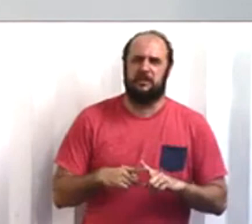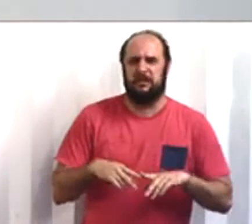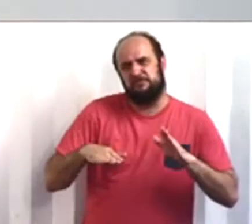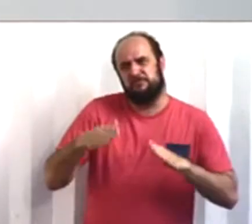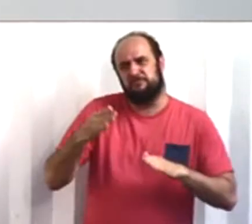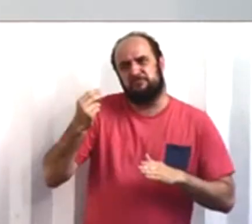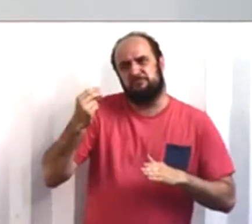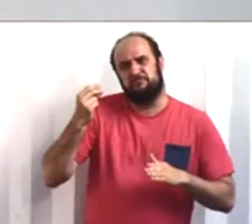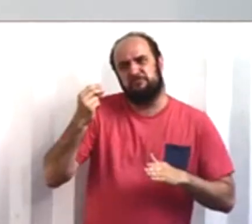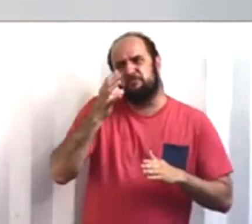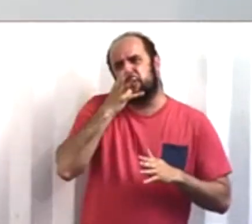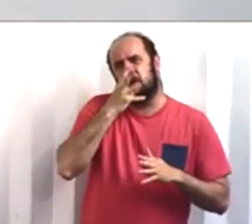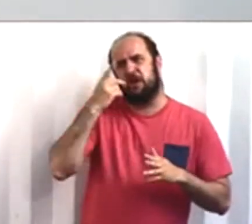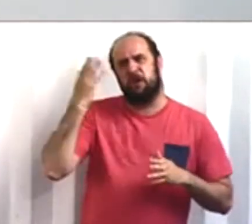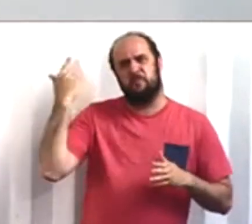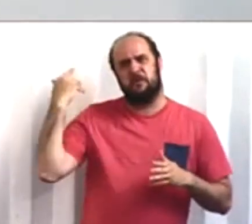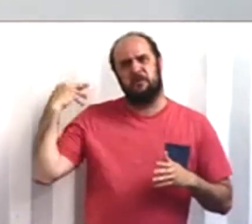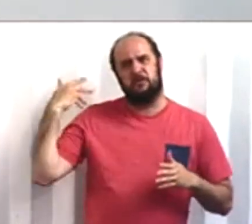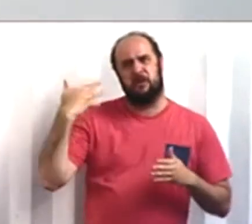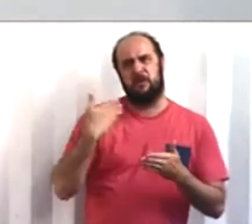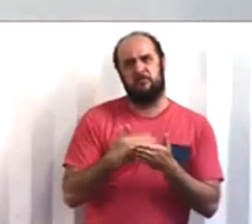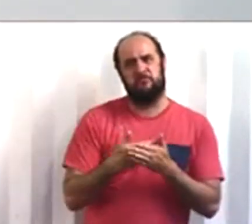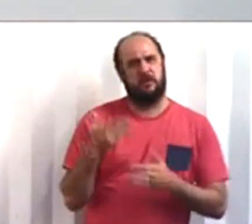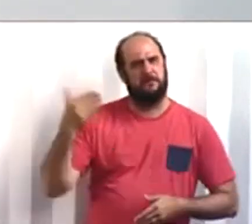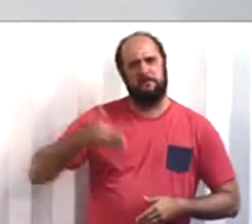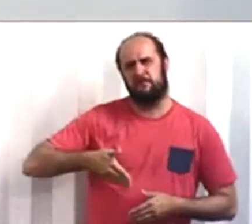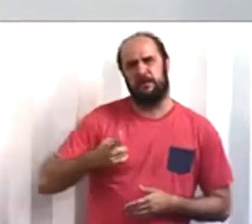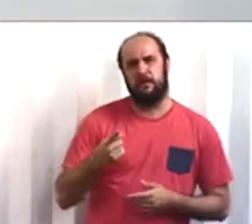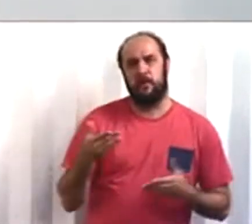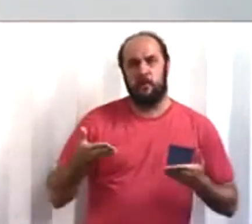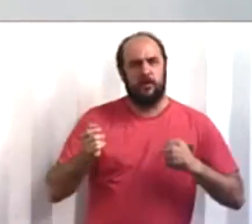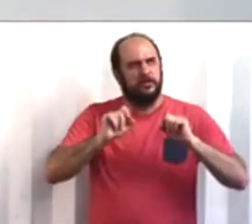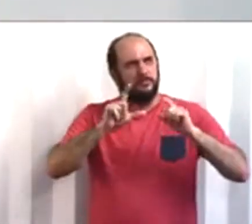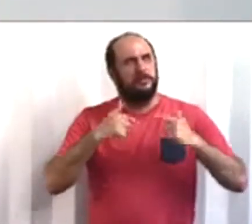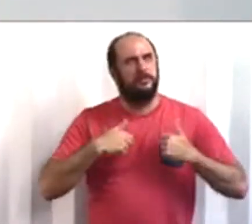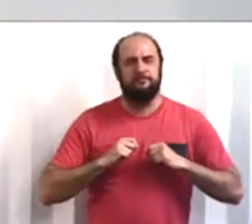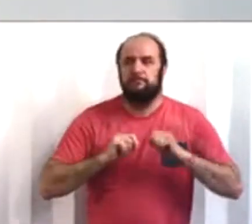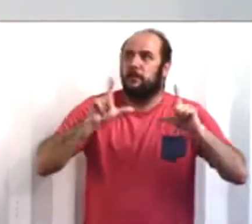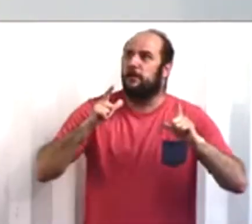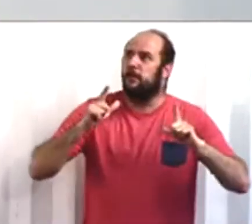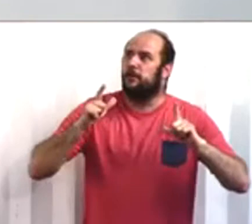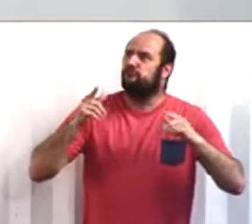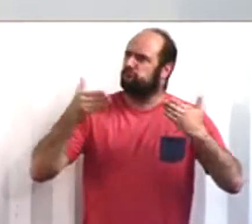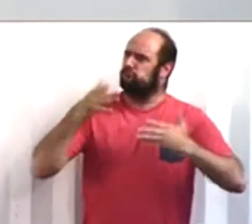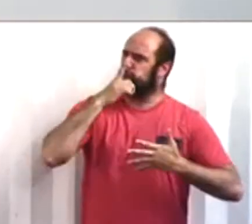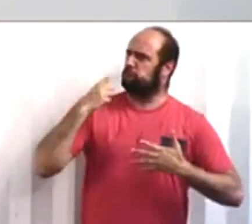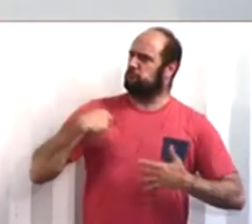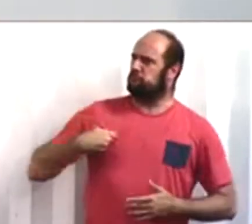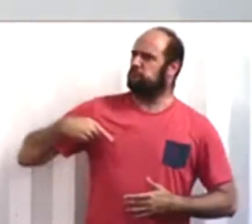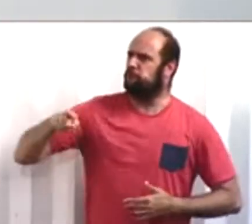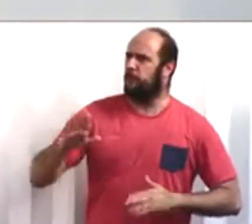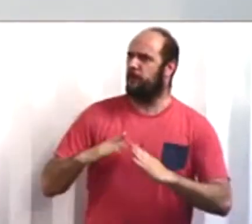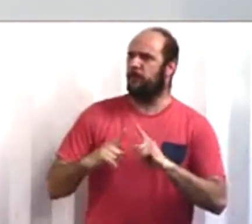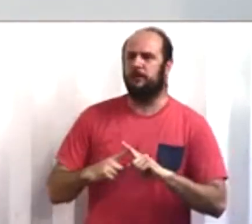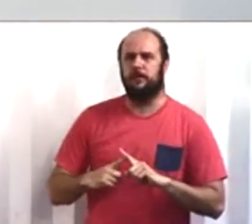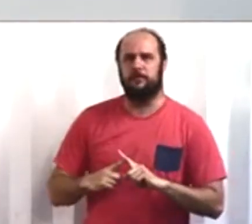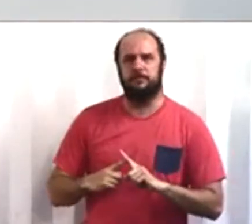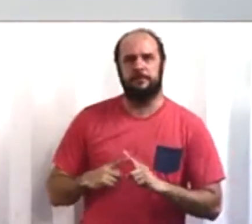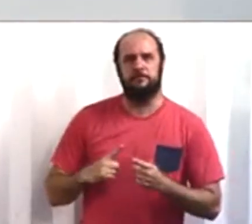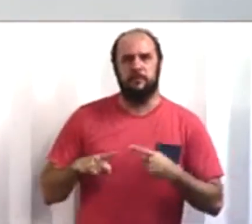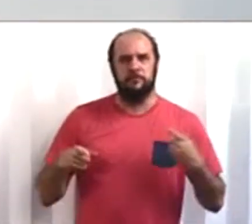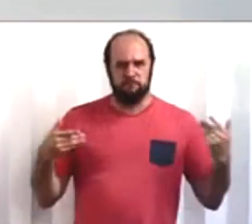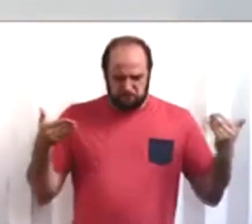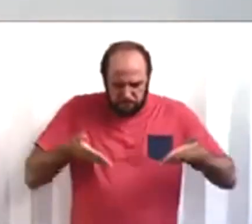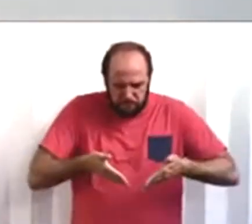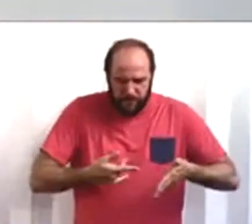à igreja, e você amanheceu dizendo: hoje é domingo, eu vou para a igreja. Mas você chega